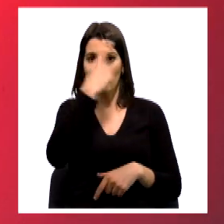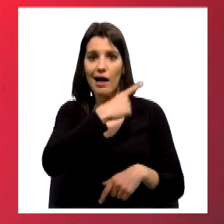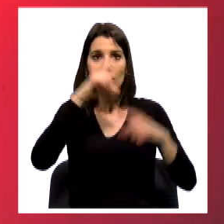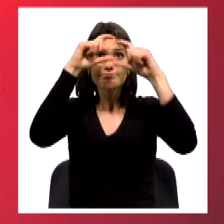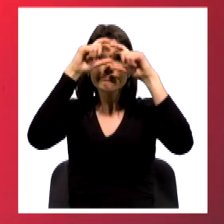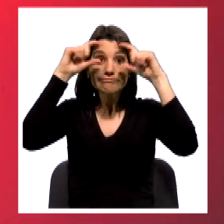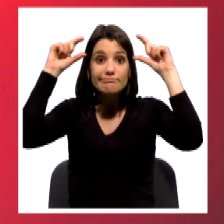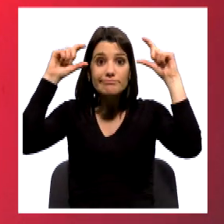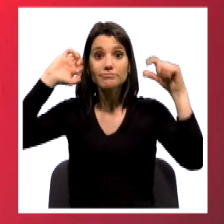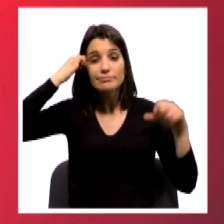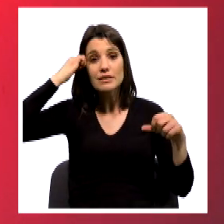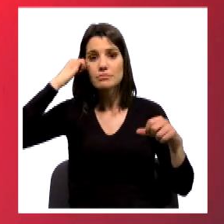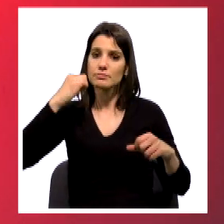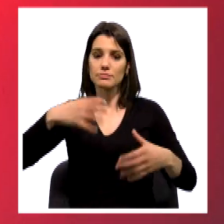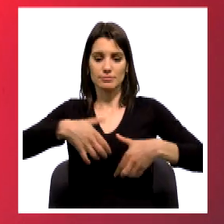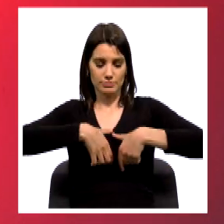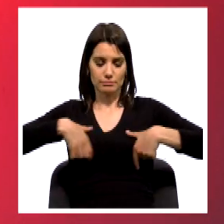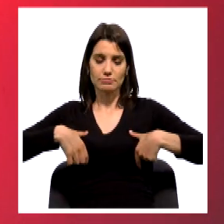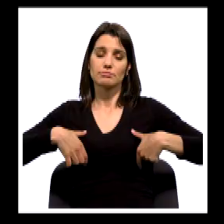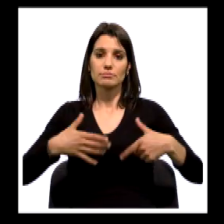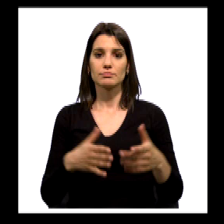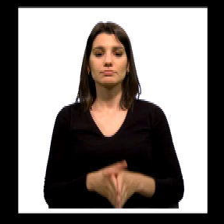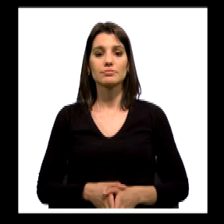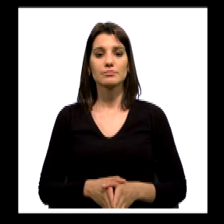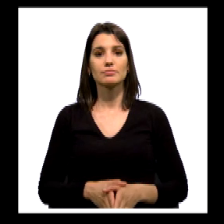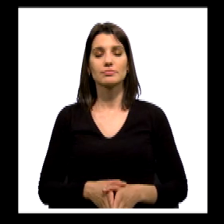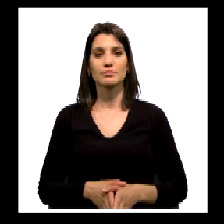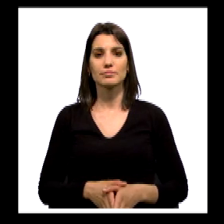Tu não tens escrito na cara que és uma vítima, portanto vamos escrever na tua camisola.